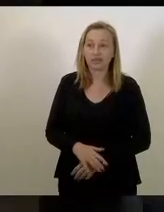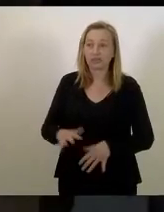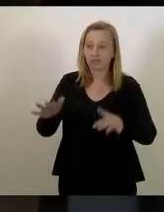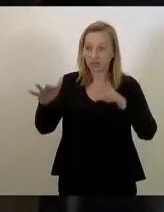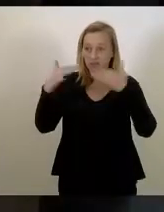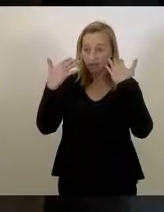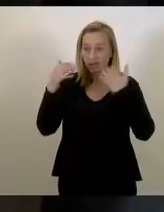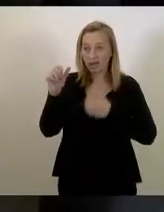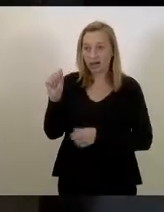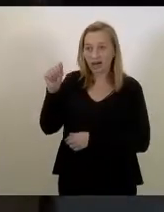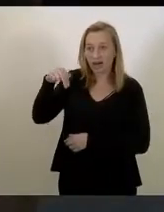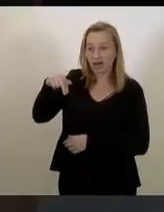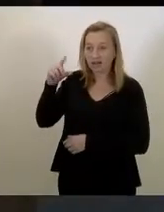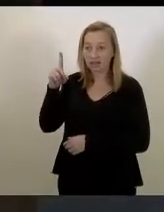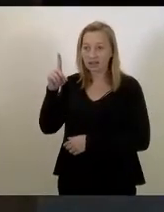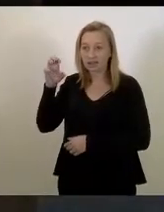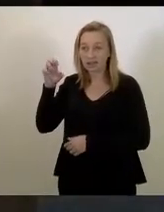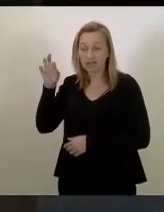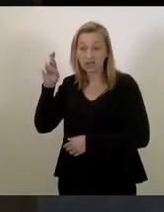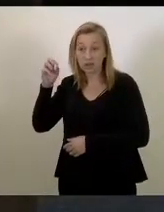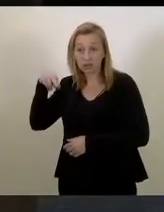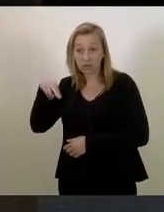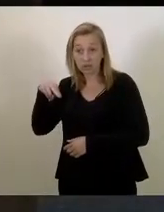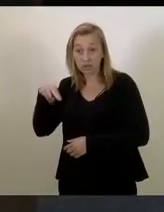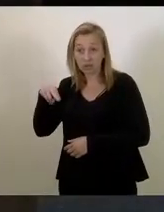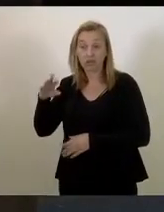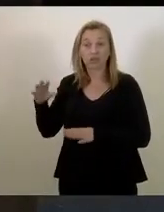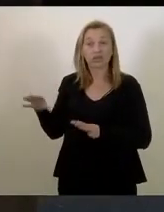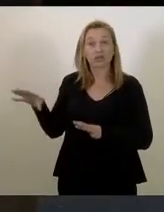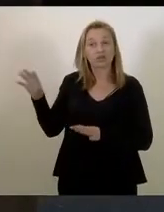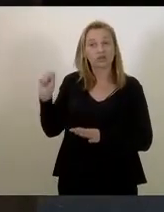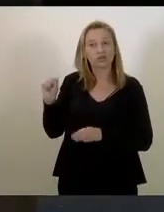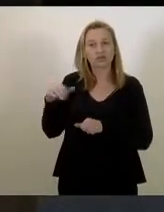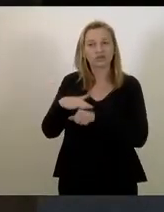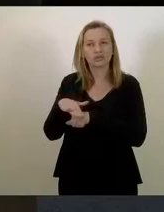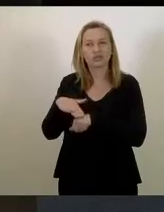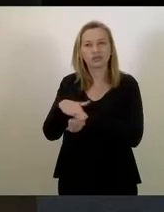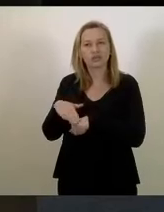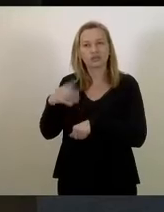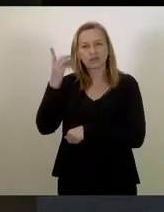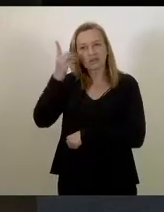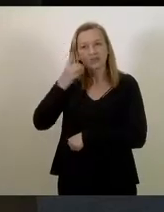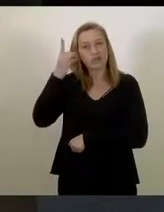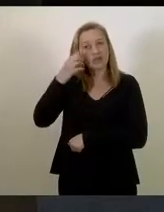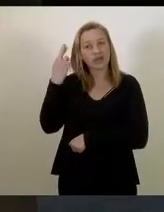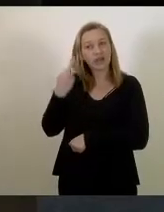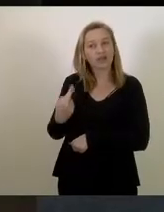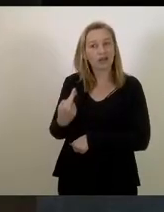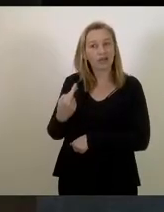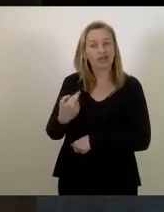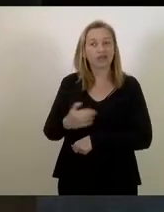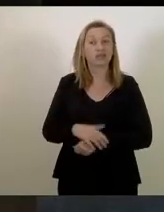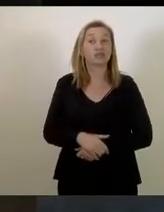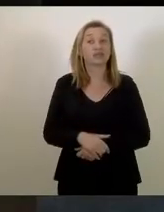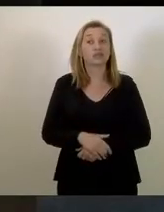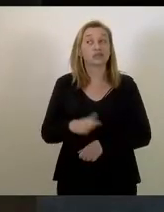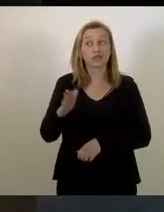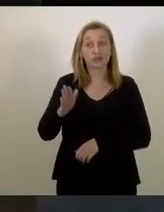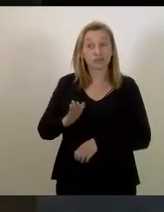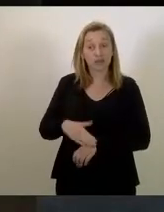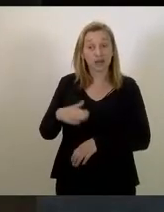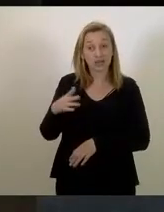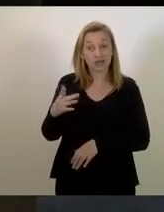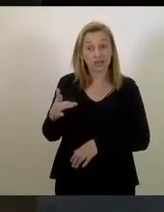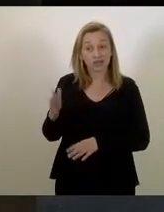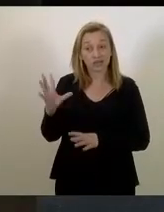ele julgou que a conversa dele para a doutora deputada Renata fosse mais relevante